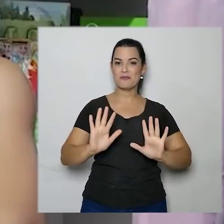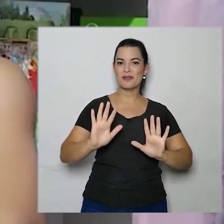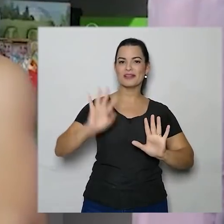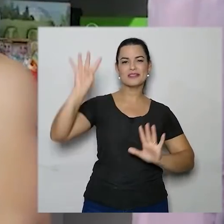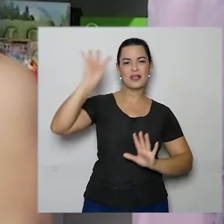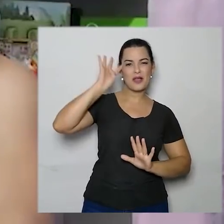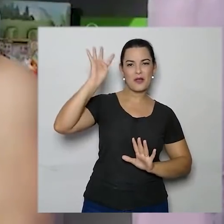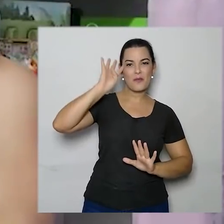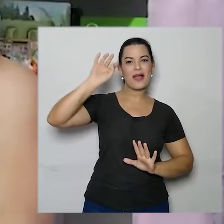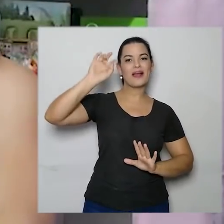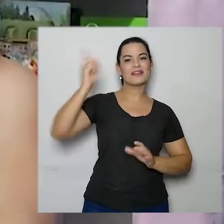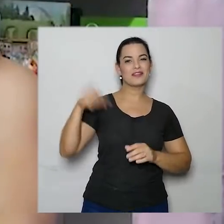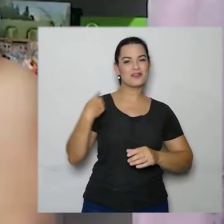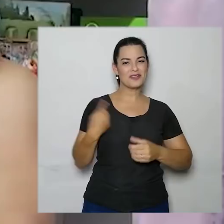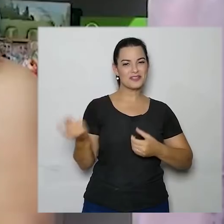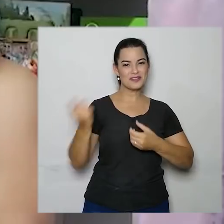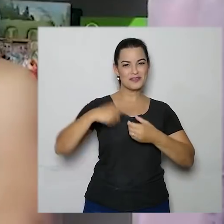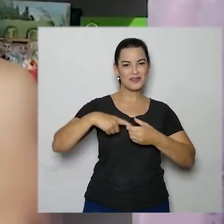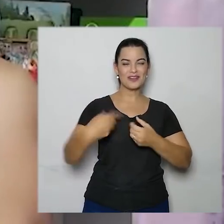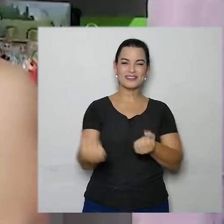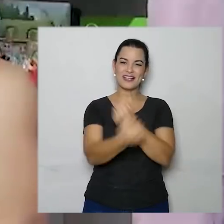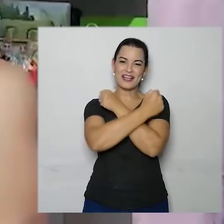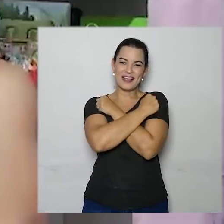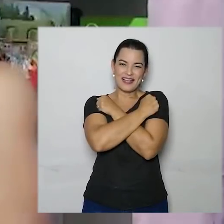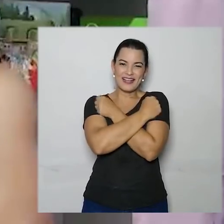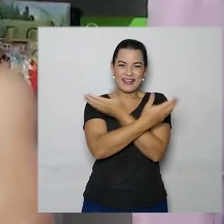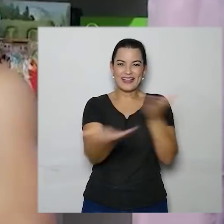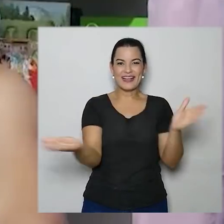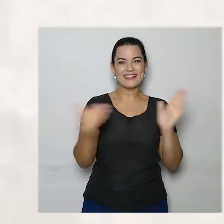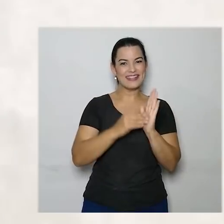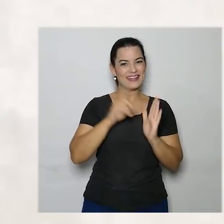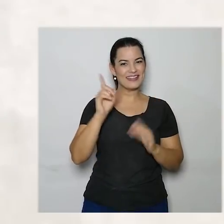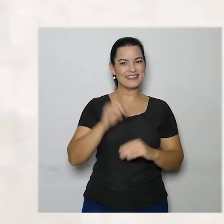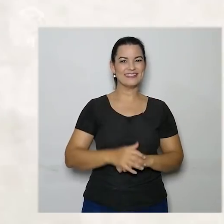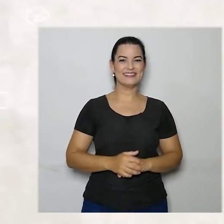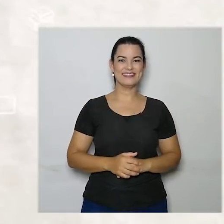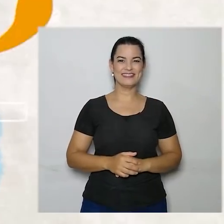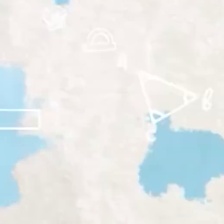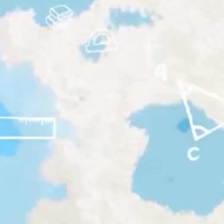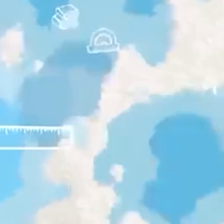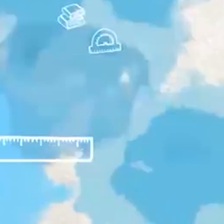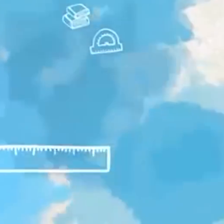volta. Um grande abraço para vocês e até lá!